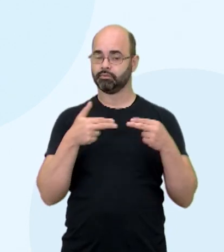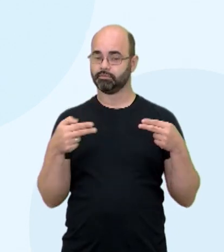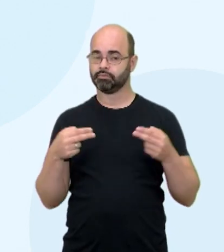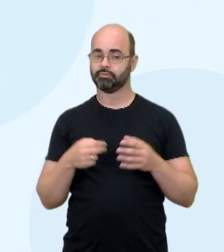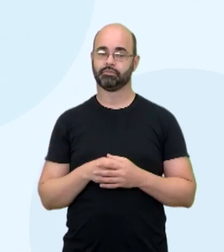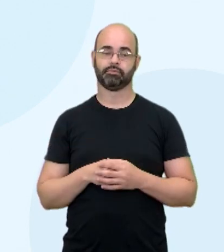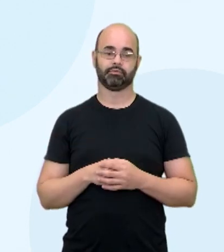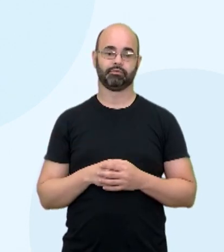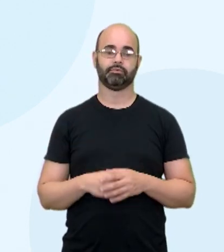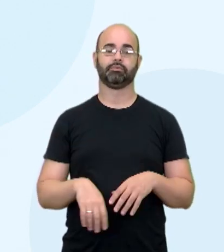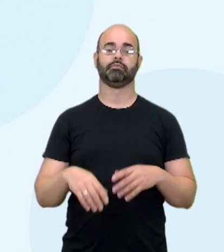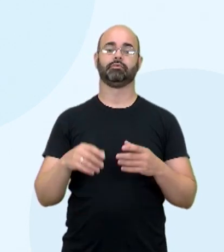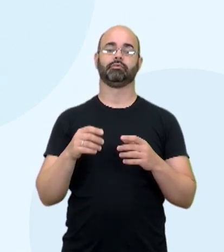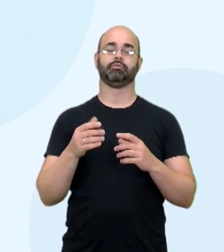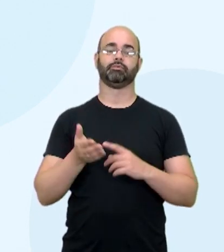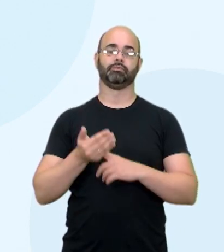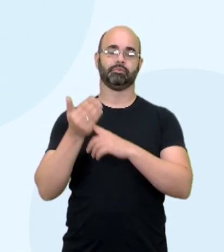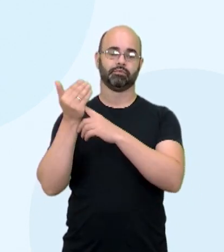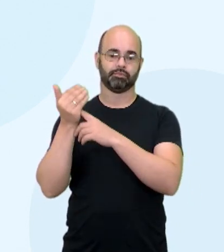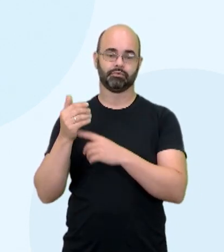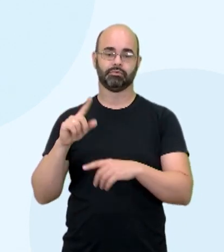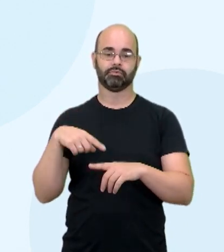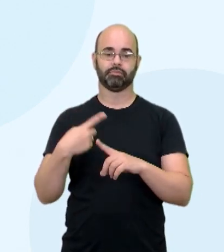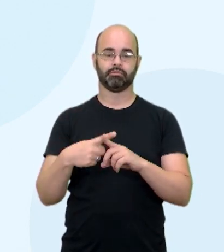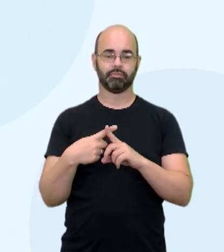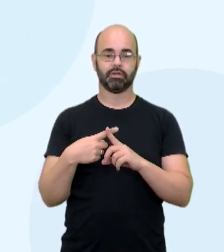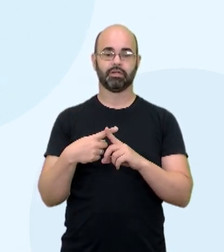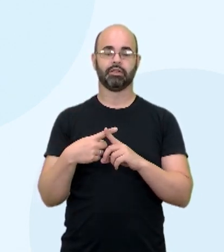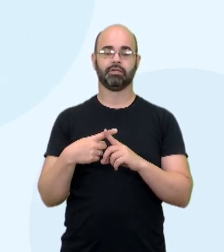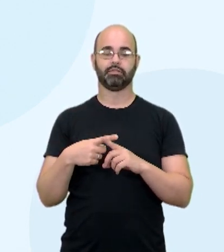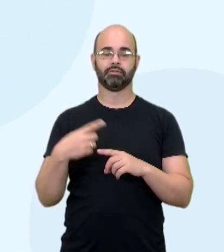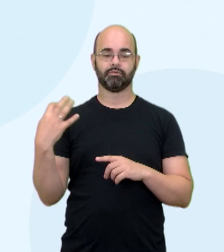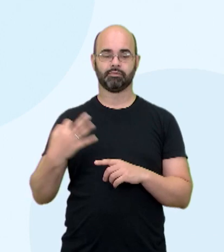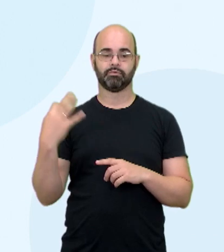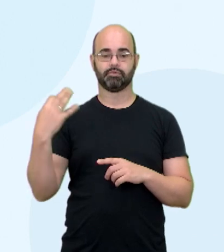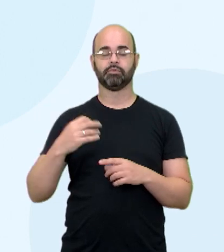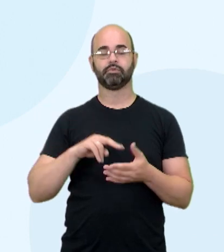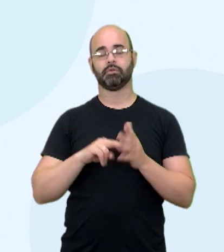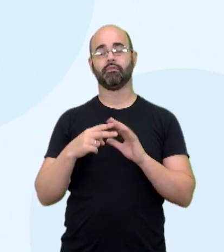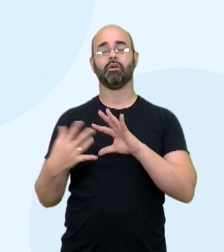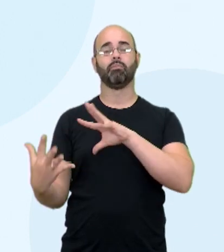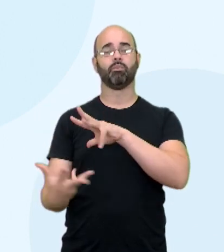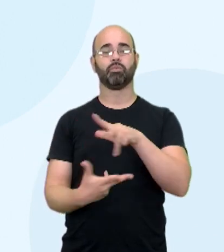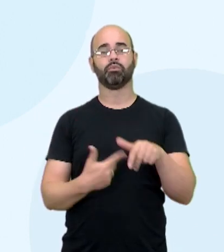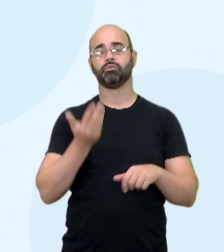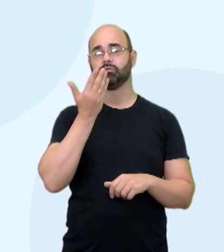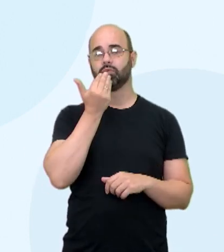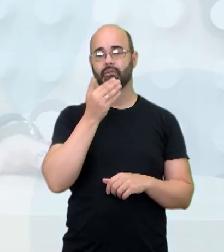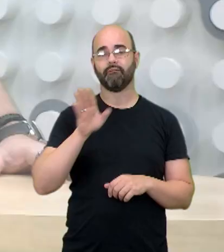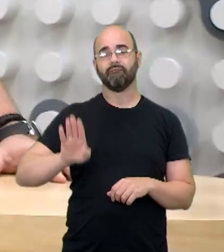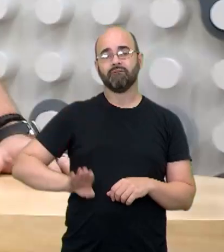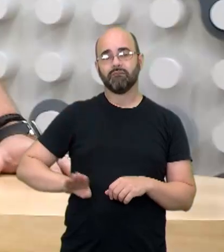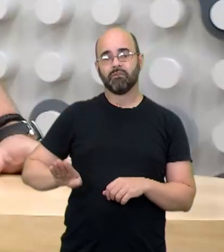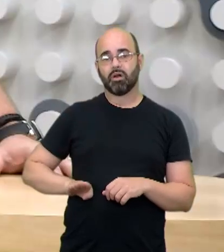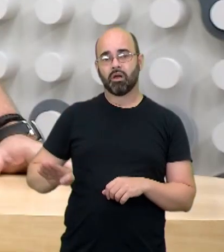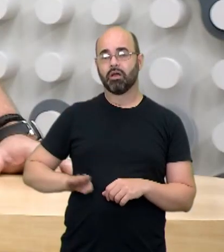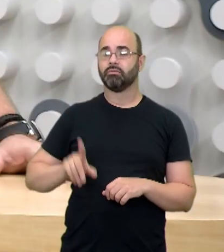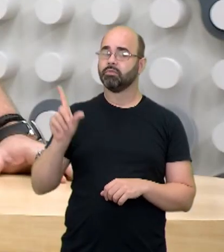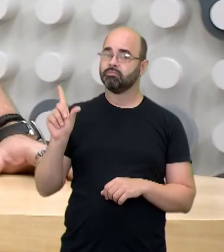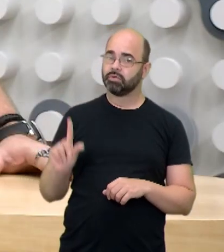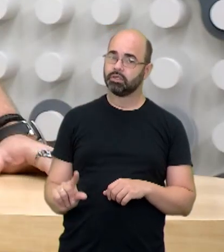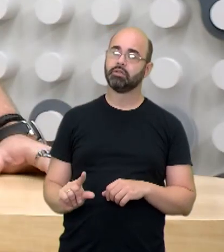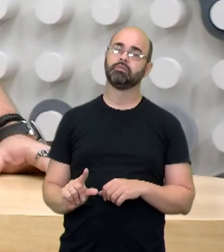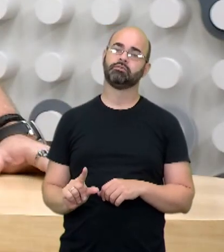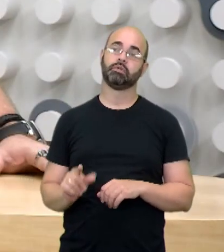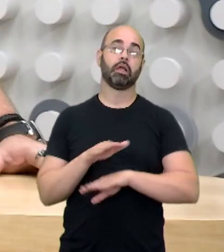produção, mais eficiência igual menor fome mundial. Não quer dizer que acabou a fome mundial. Há uma menor fome em relação ao que a gente via, por